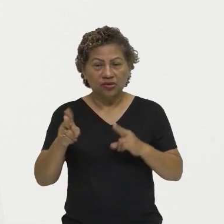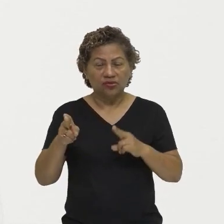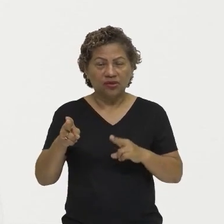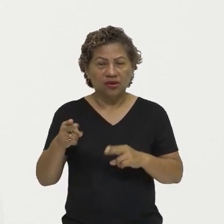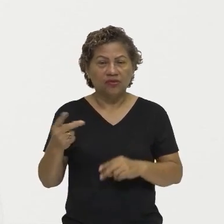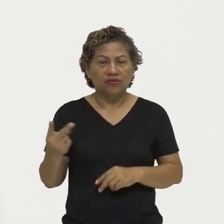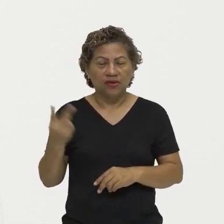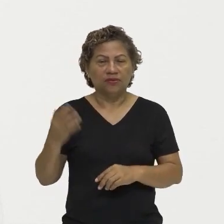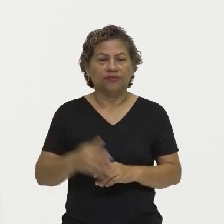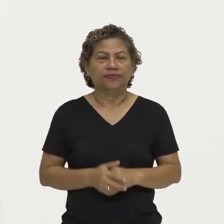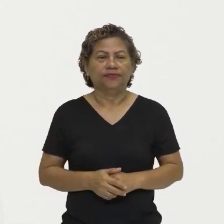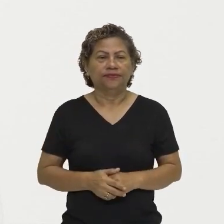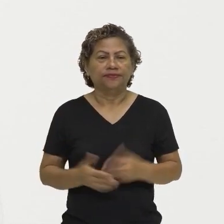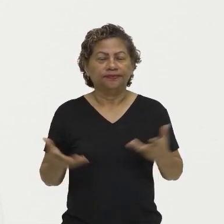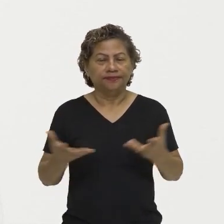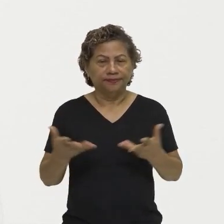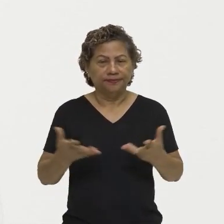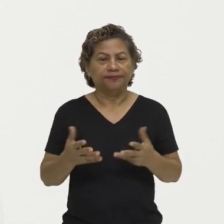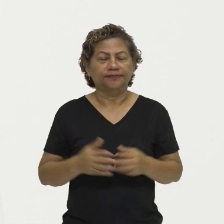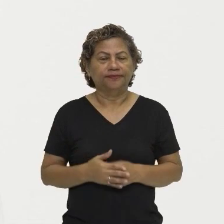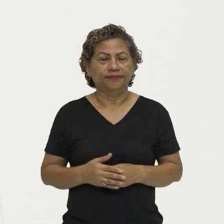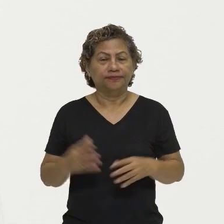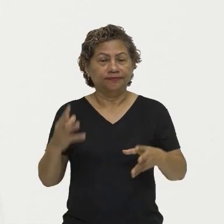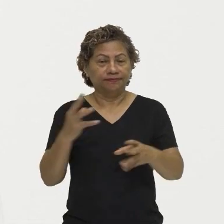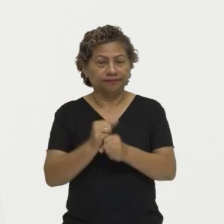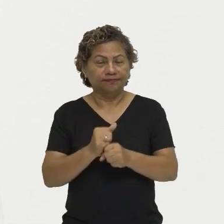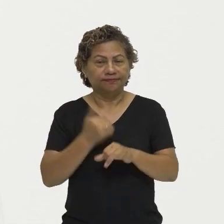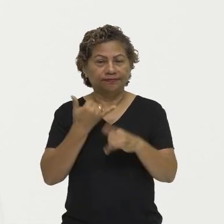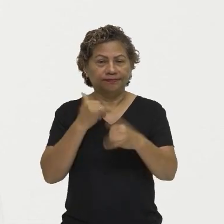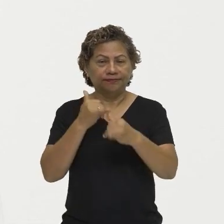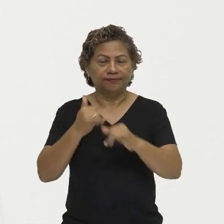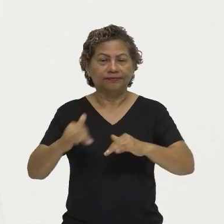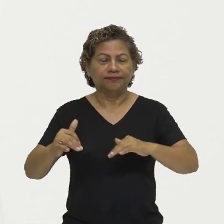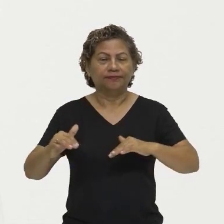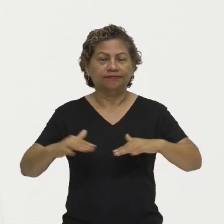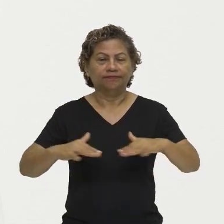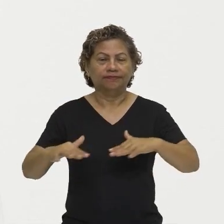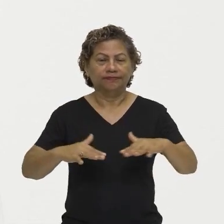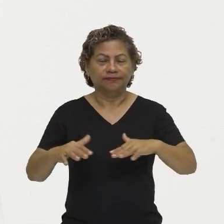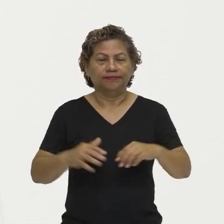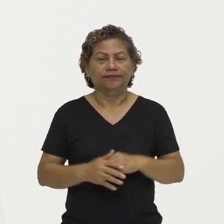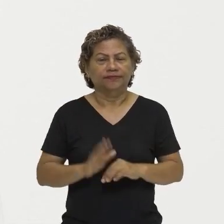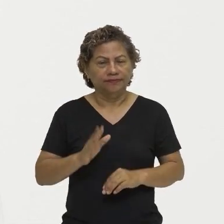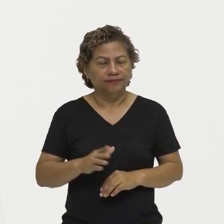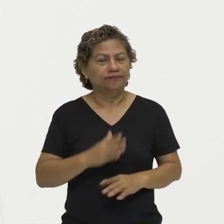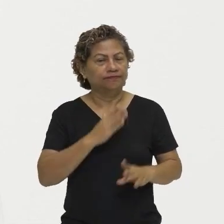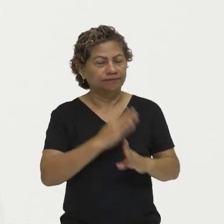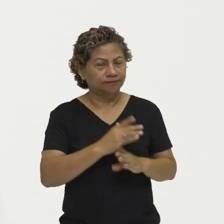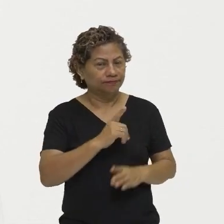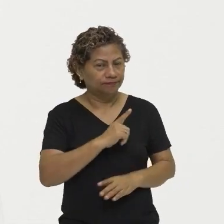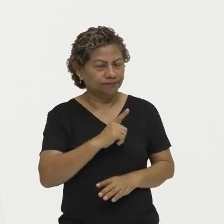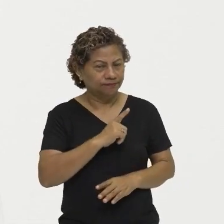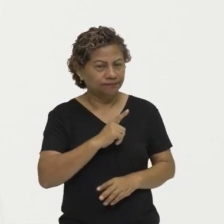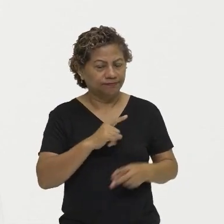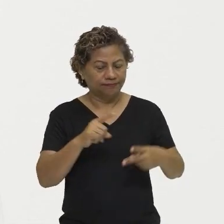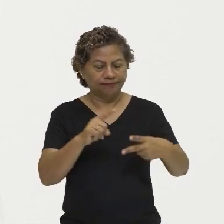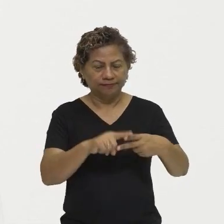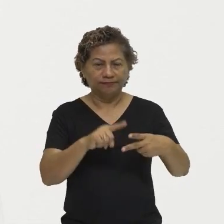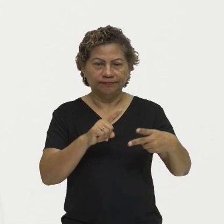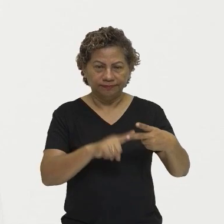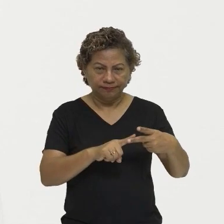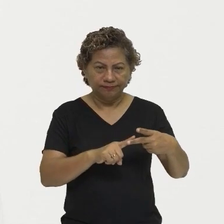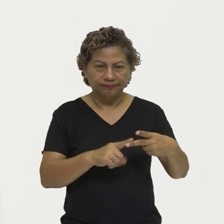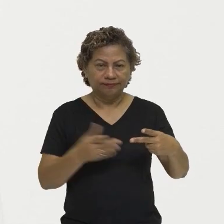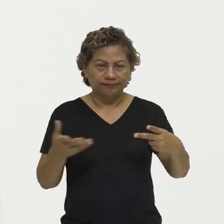eu calculo a energia mecânica. Agora somamos os valores da energia cinética e da energia